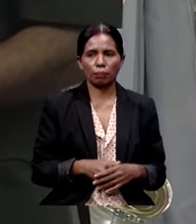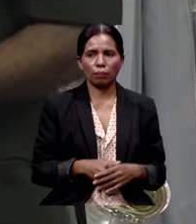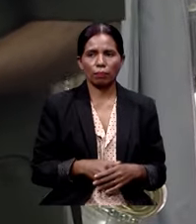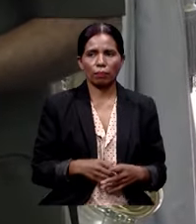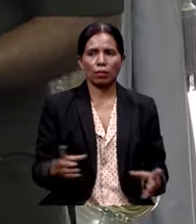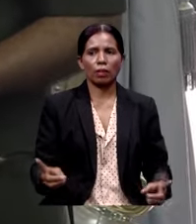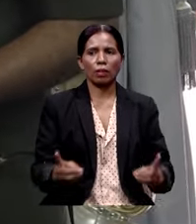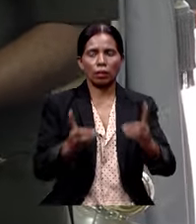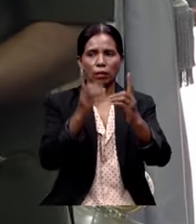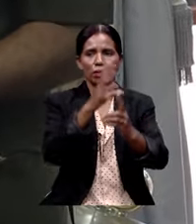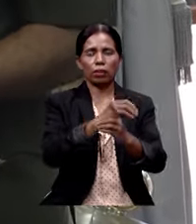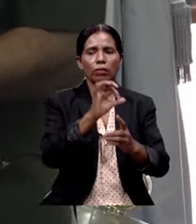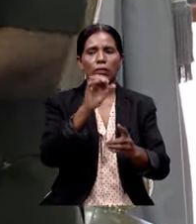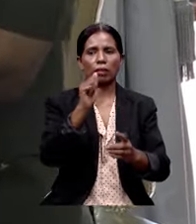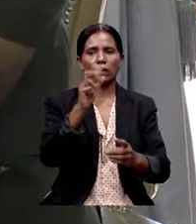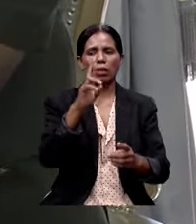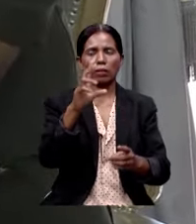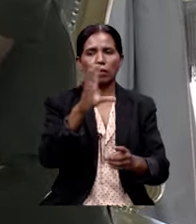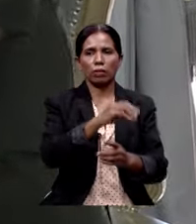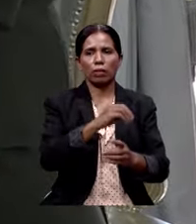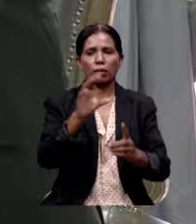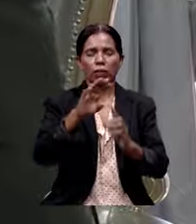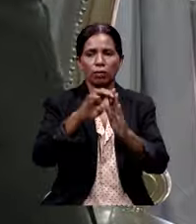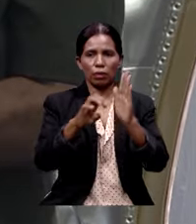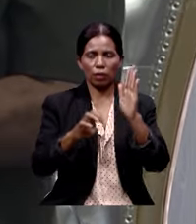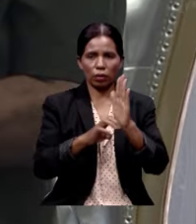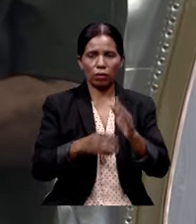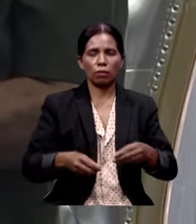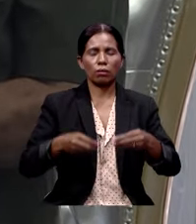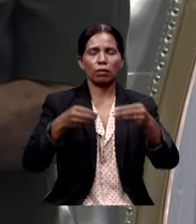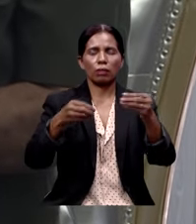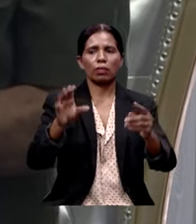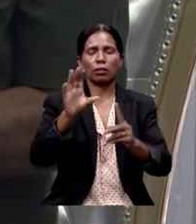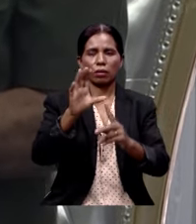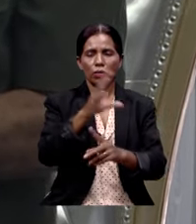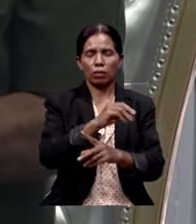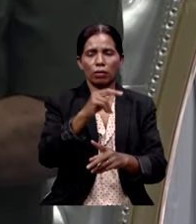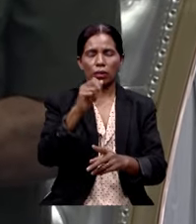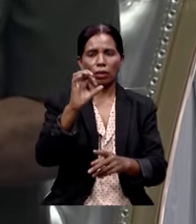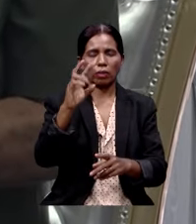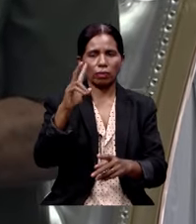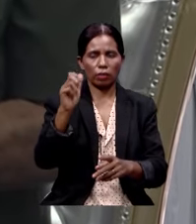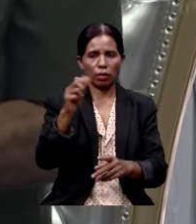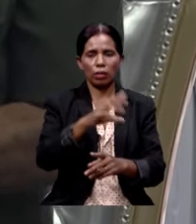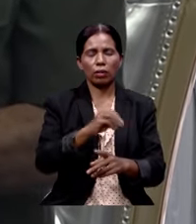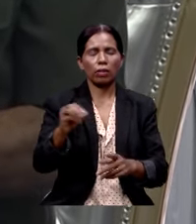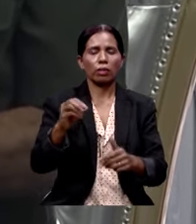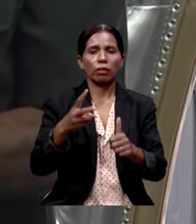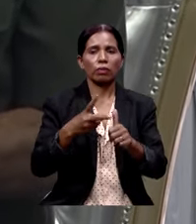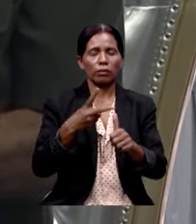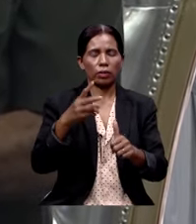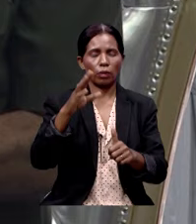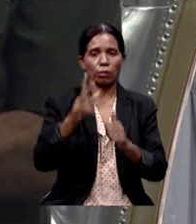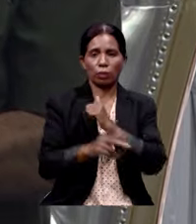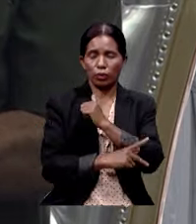o tenente-general Falo Ratelaik, chefe de Estado-Maior Exército, o comandante naval Marinha, no vice-almirante